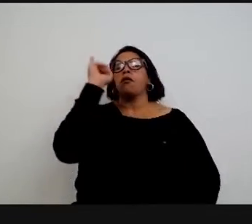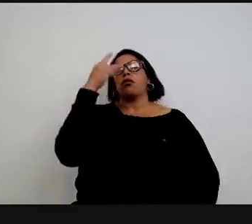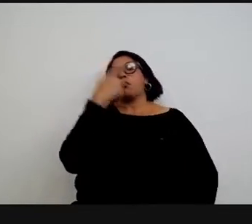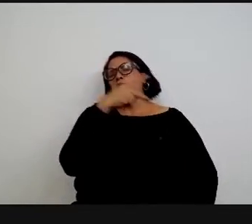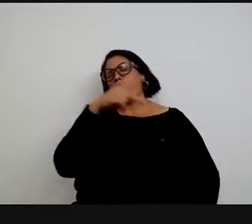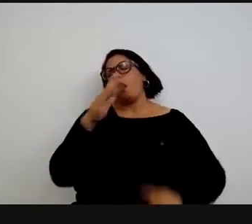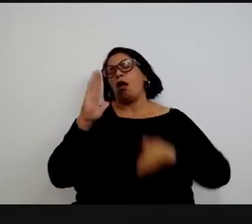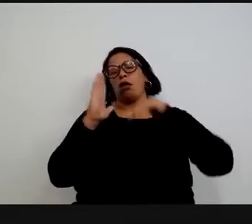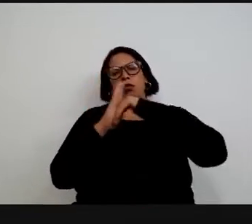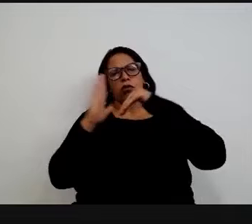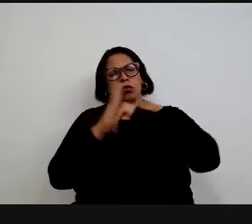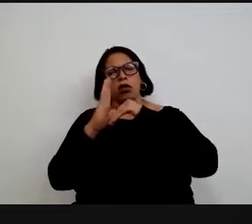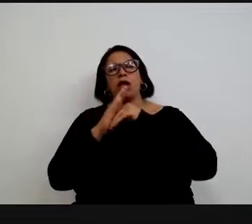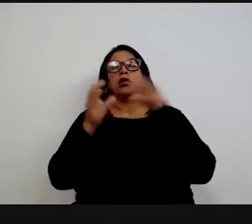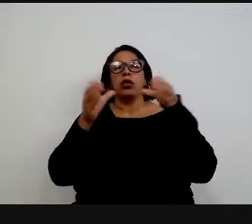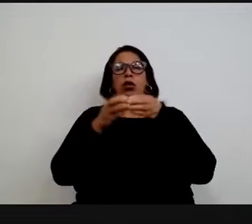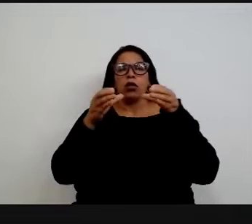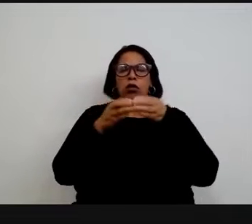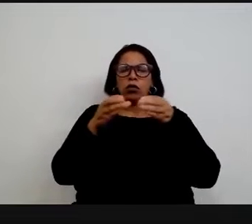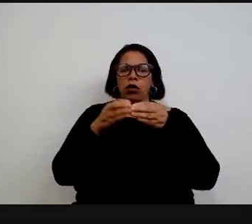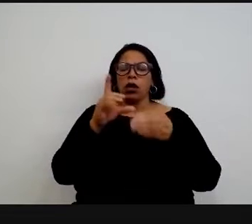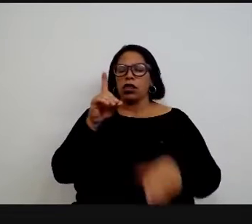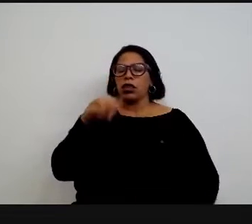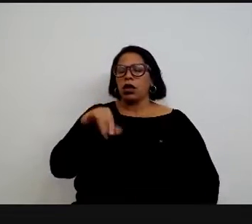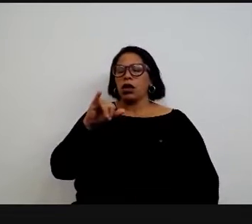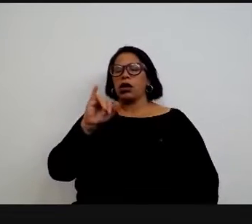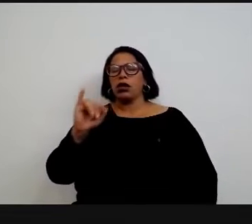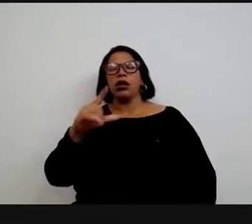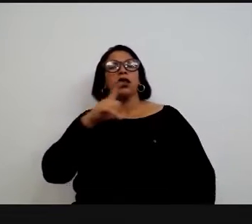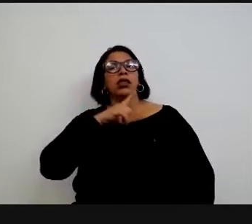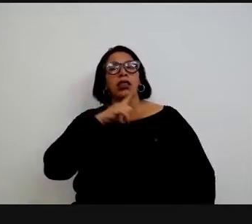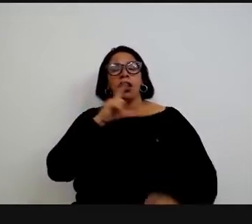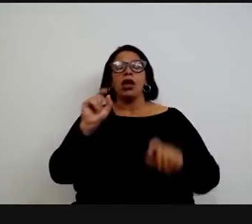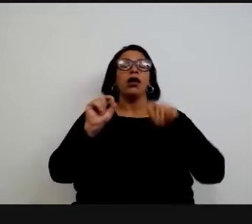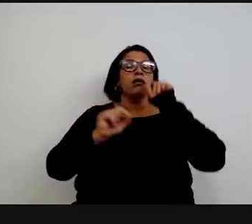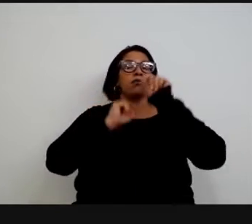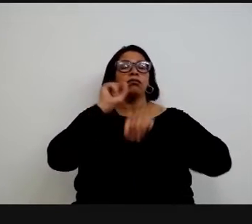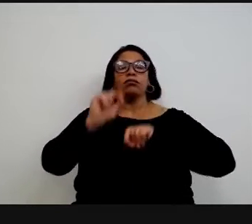gente está aqui com a equipe do Interleges, Davi, Dani, que são